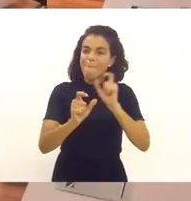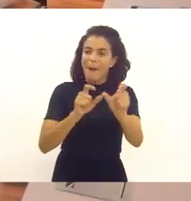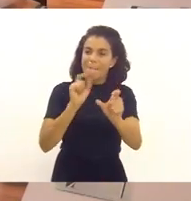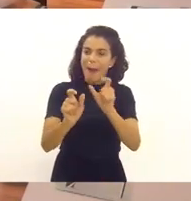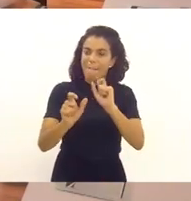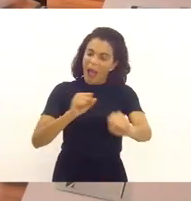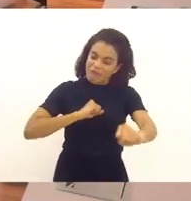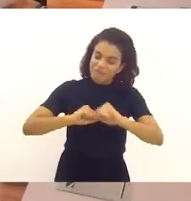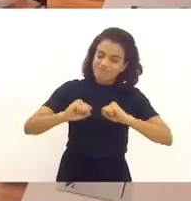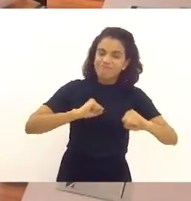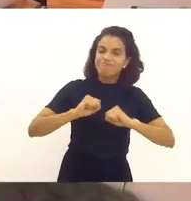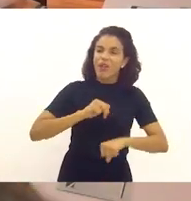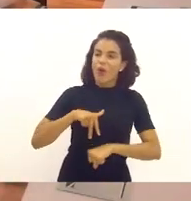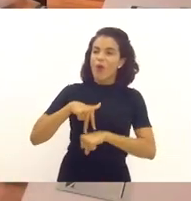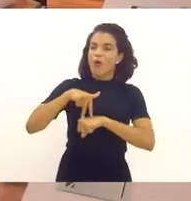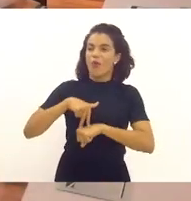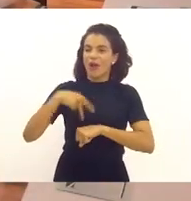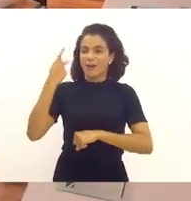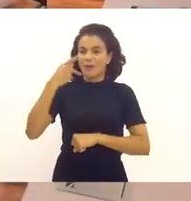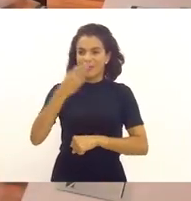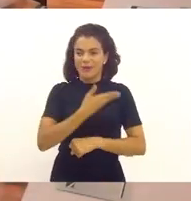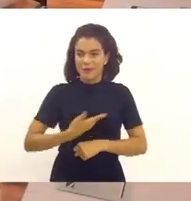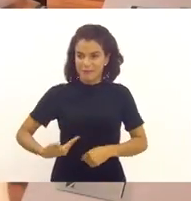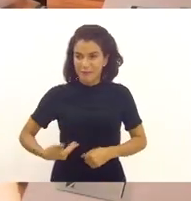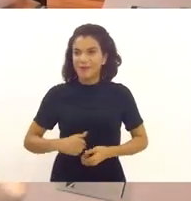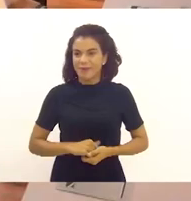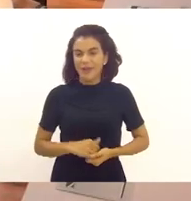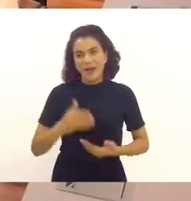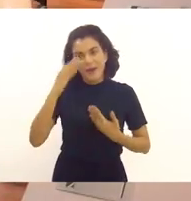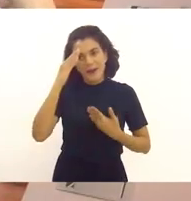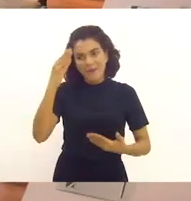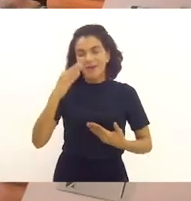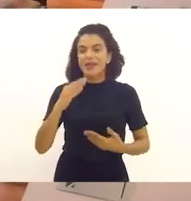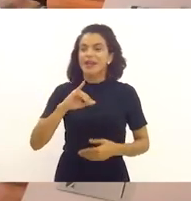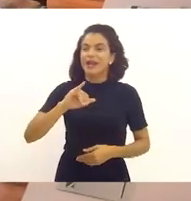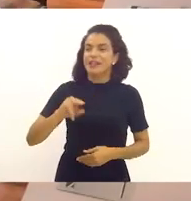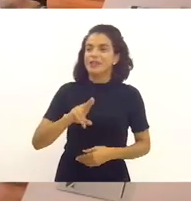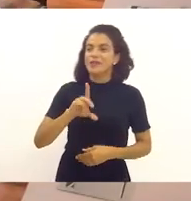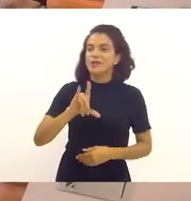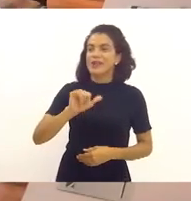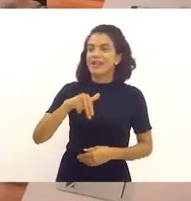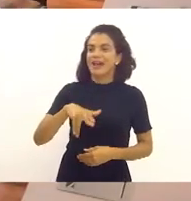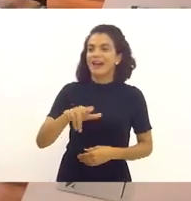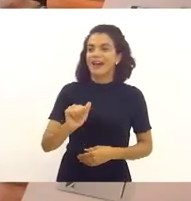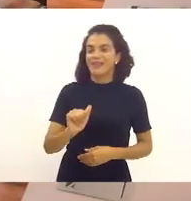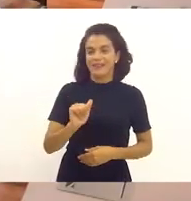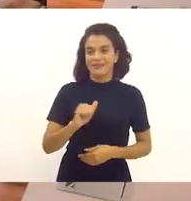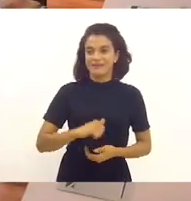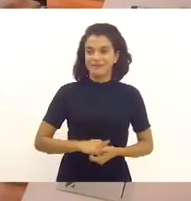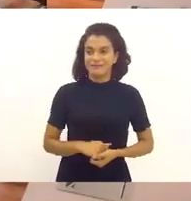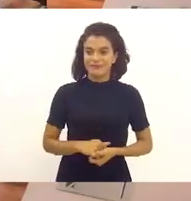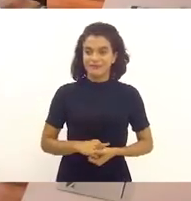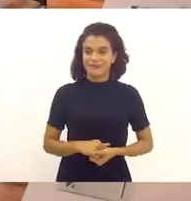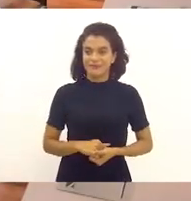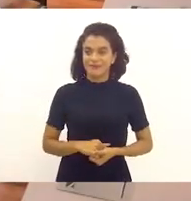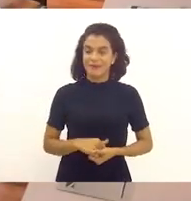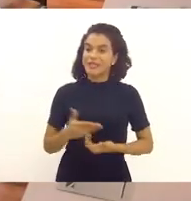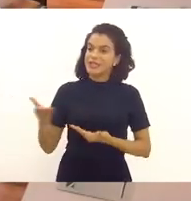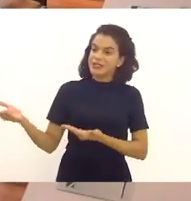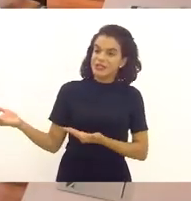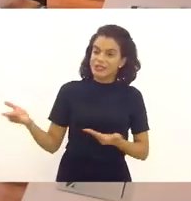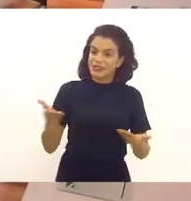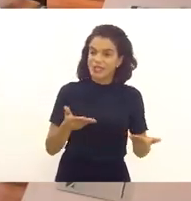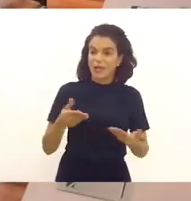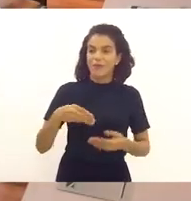reivindicando também o seu lugar na política pública então muito obrigada Juliana parabéns pela sua fala chamo também